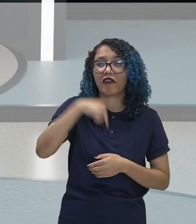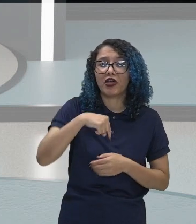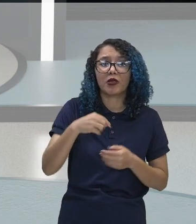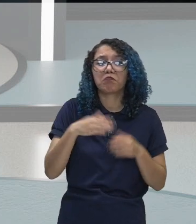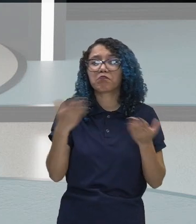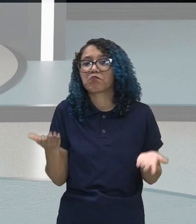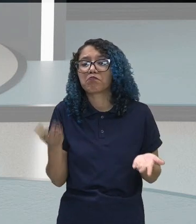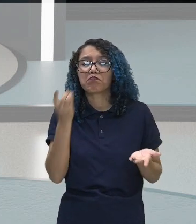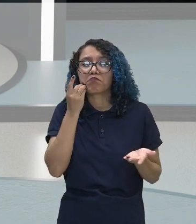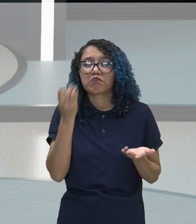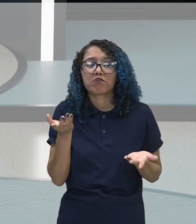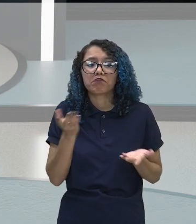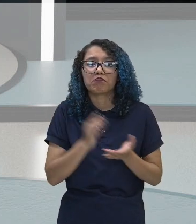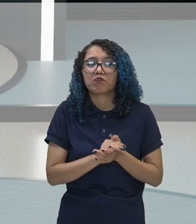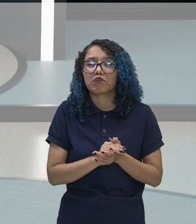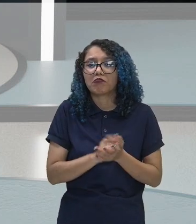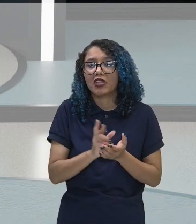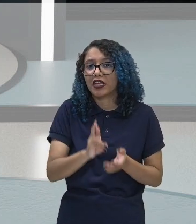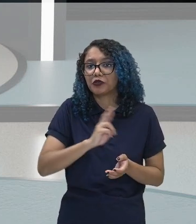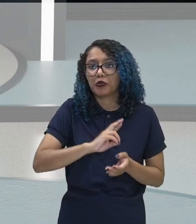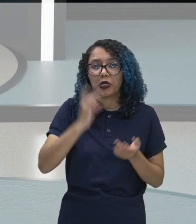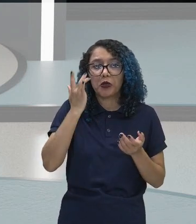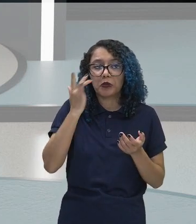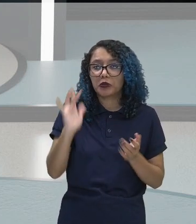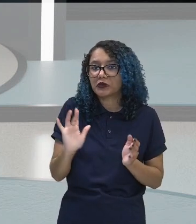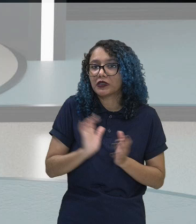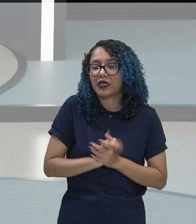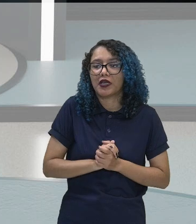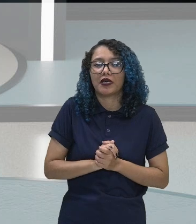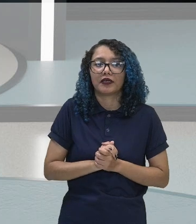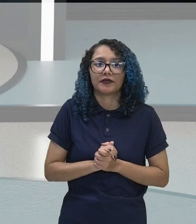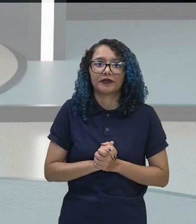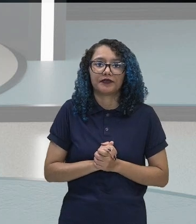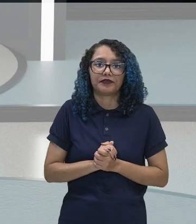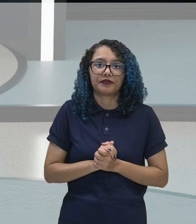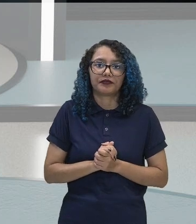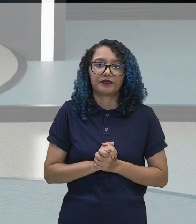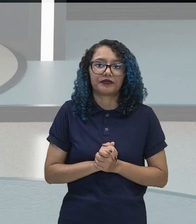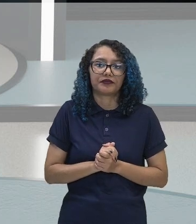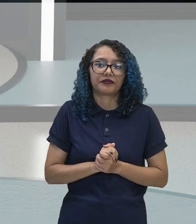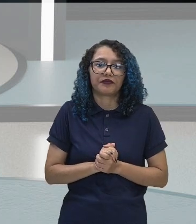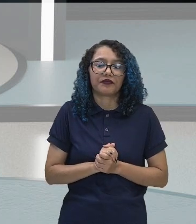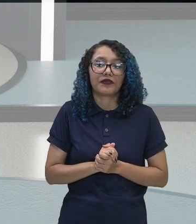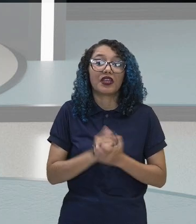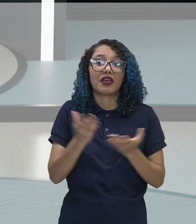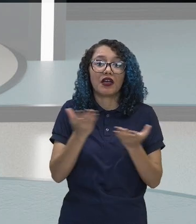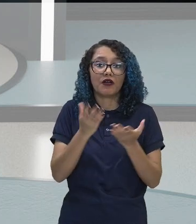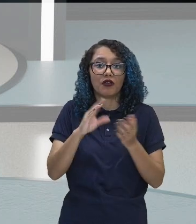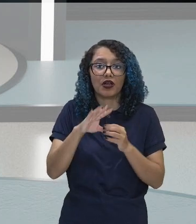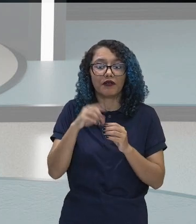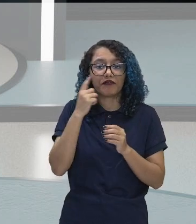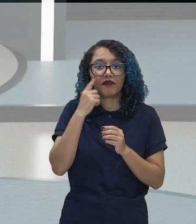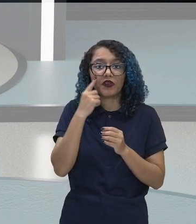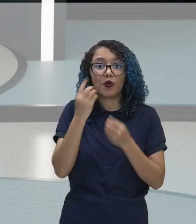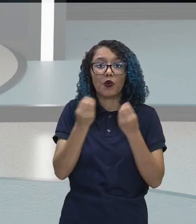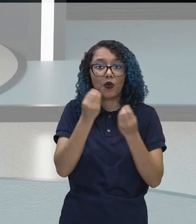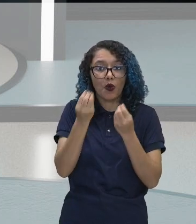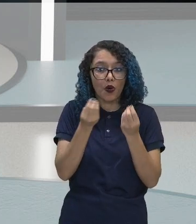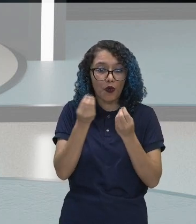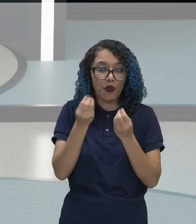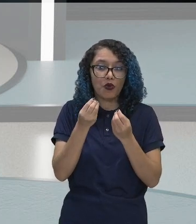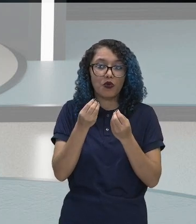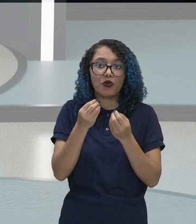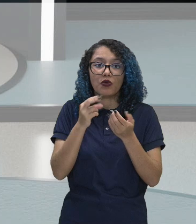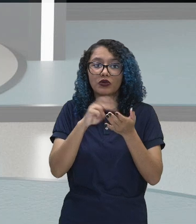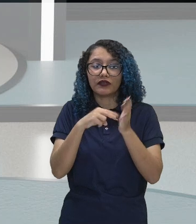sabia. Agora, colocando a oração, completando o sentido dessa oração, seria: